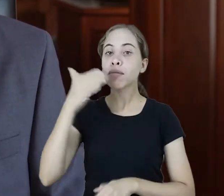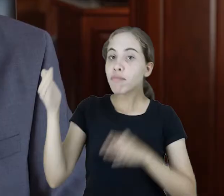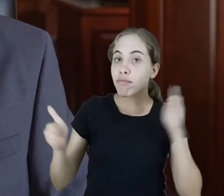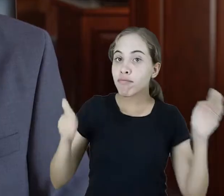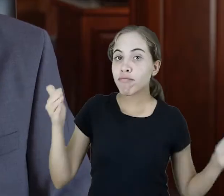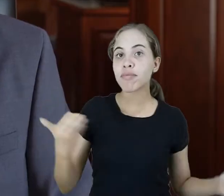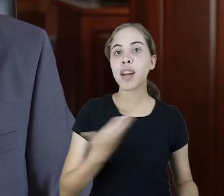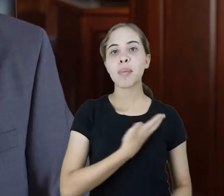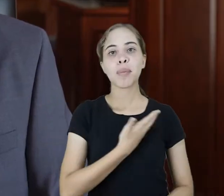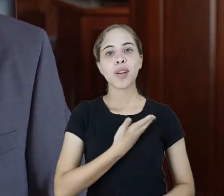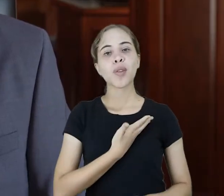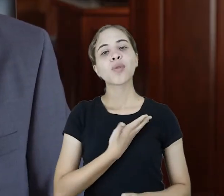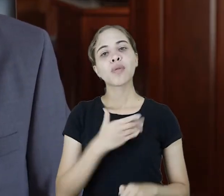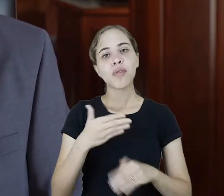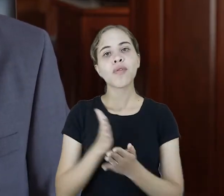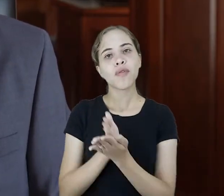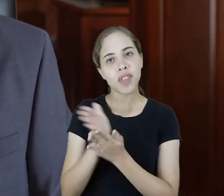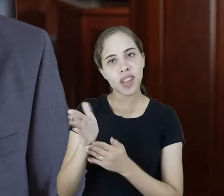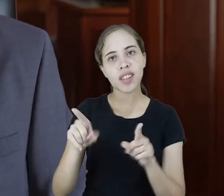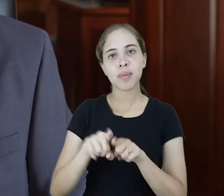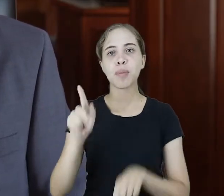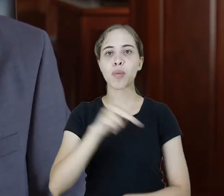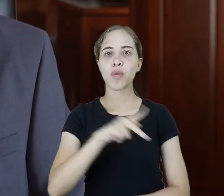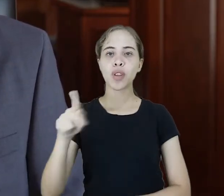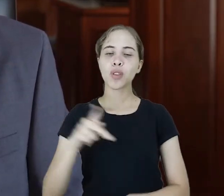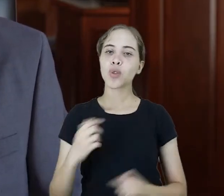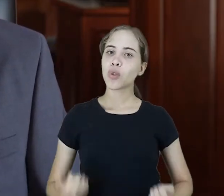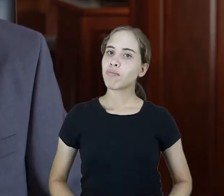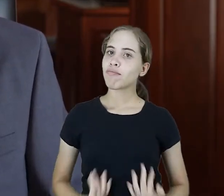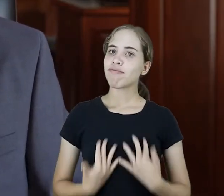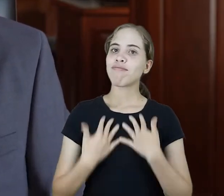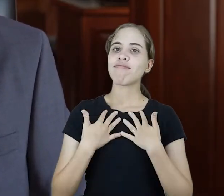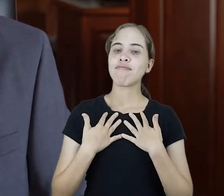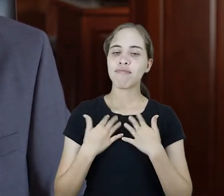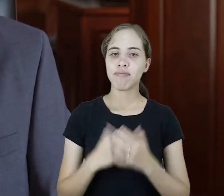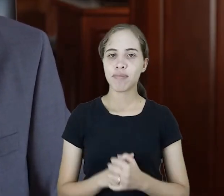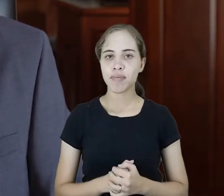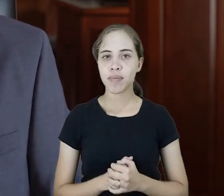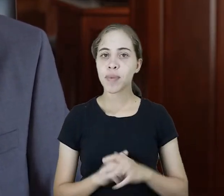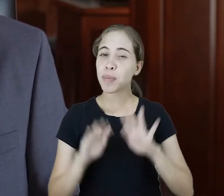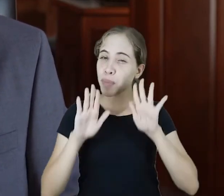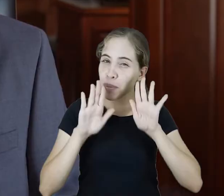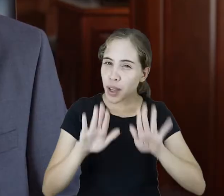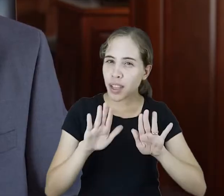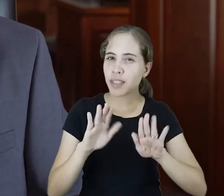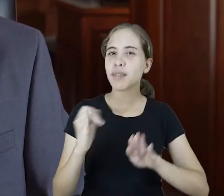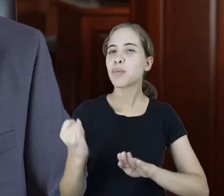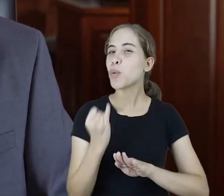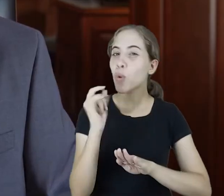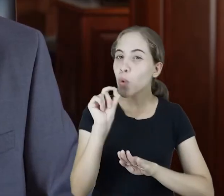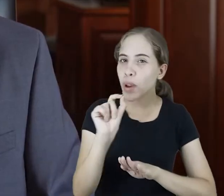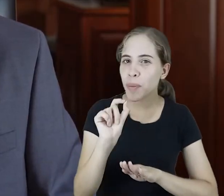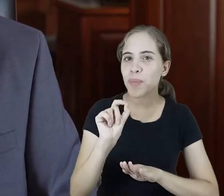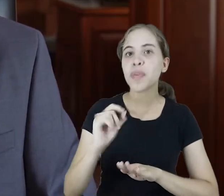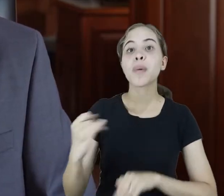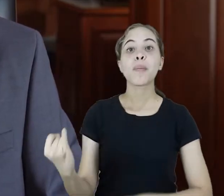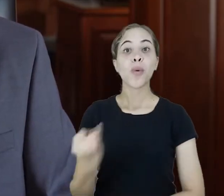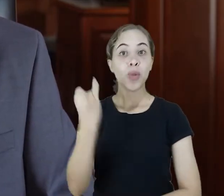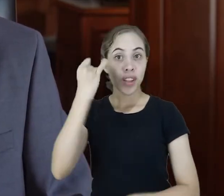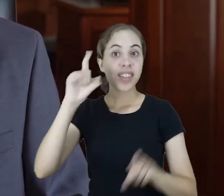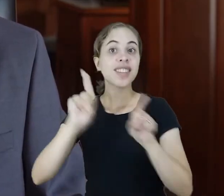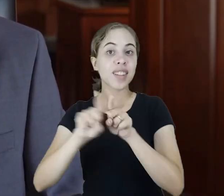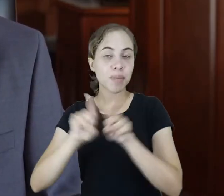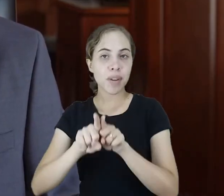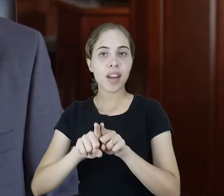amigos fiéis e professores inspiradores. Mais importante ainda, o seminário ajudará